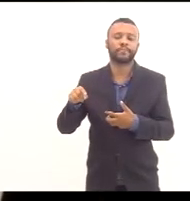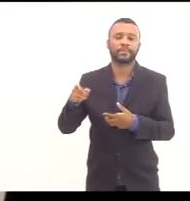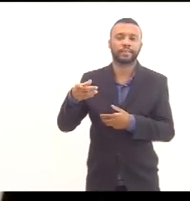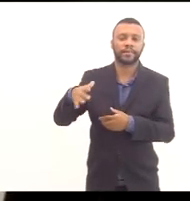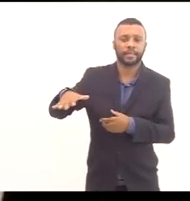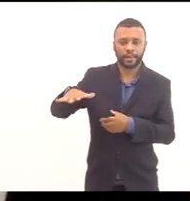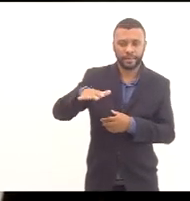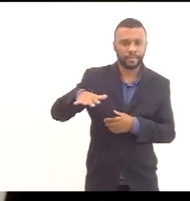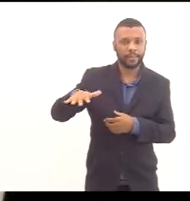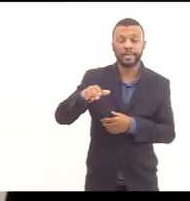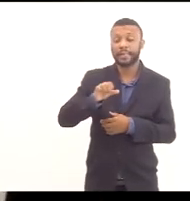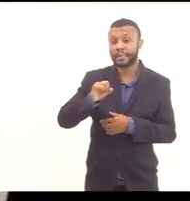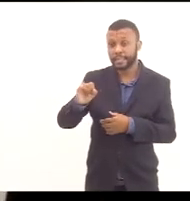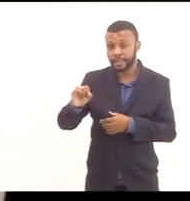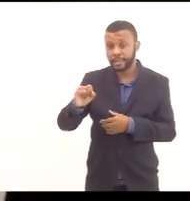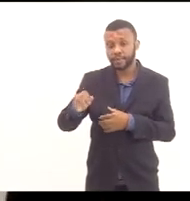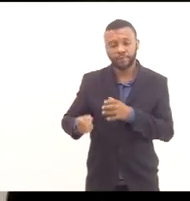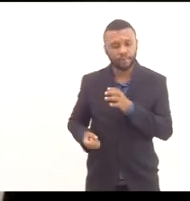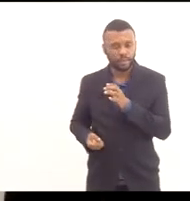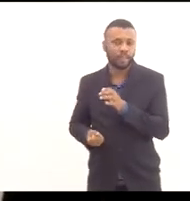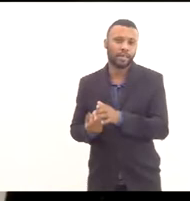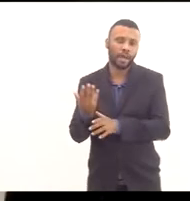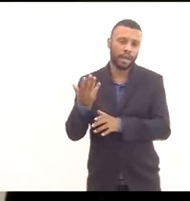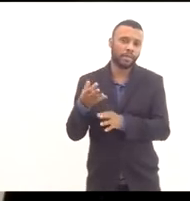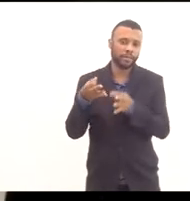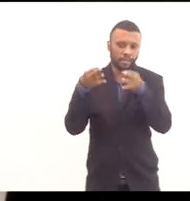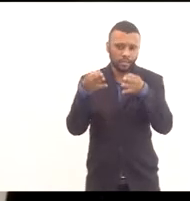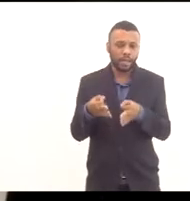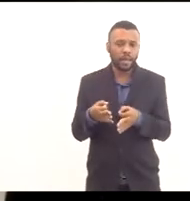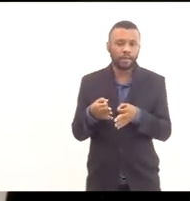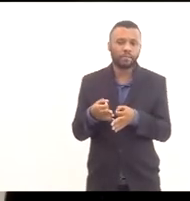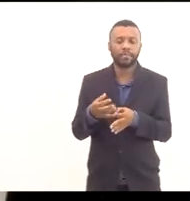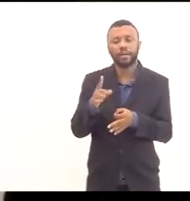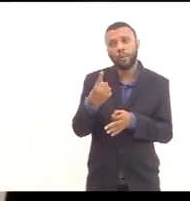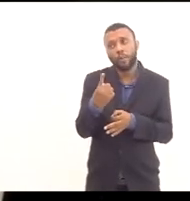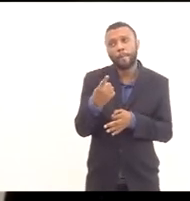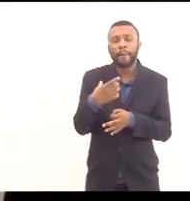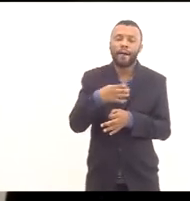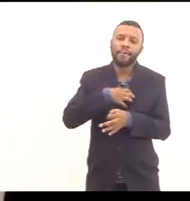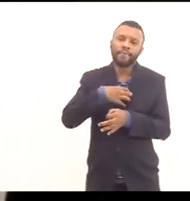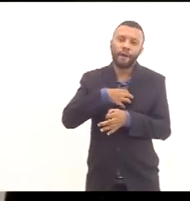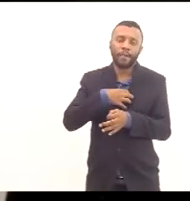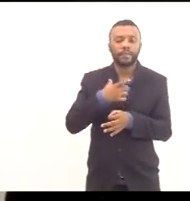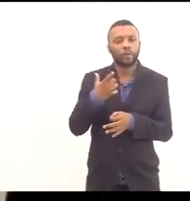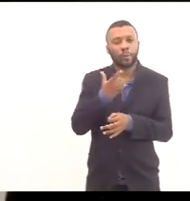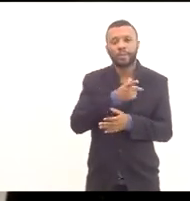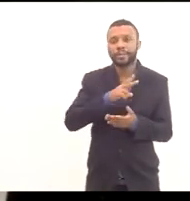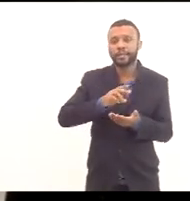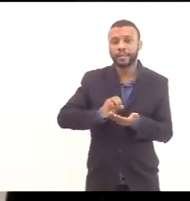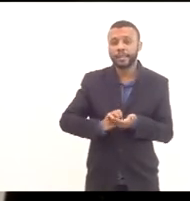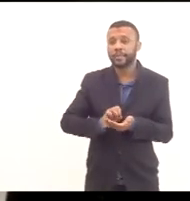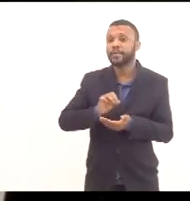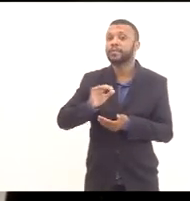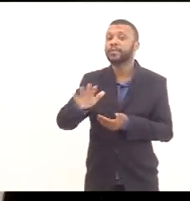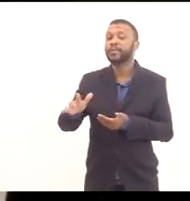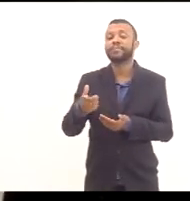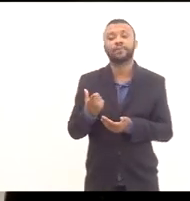Petrópolis caso e seja criado é seria uma maneira também de transferir direto fundo-a-fundo